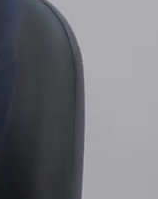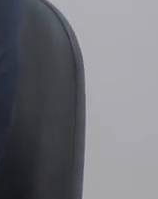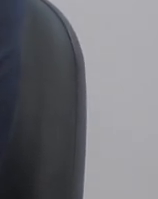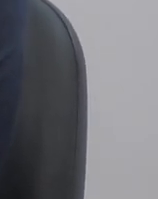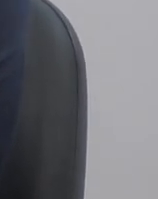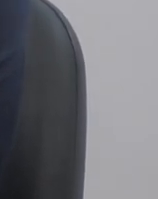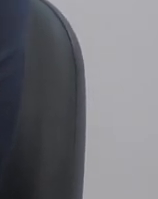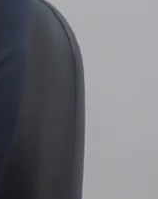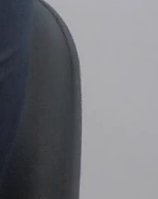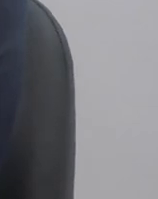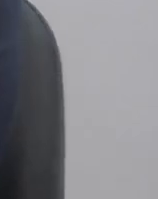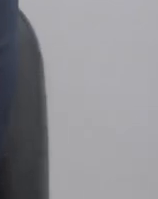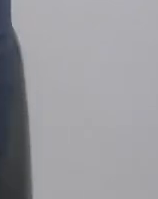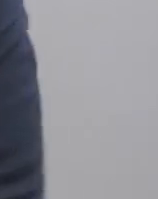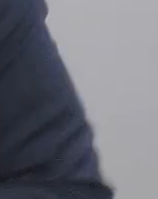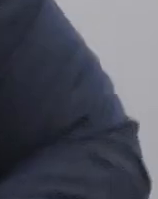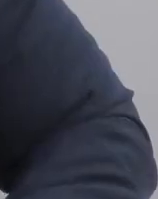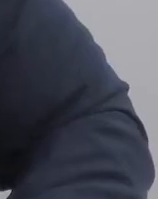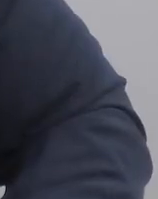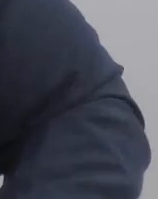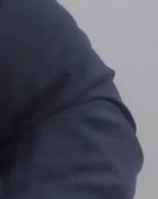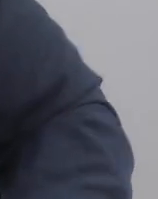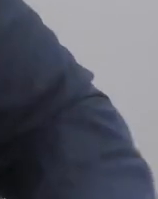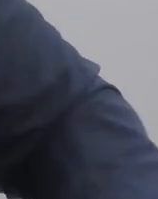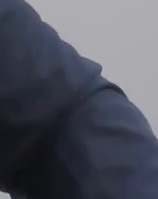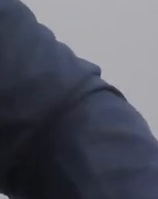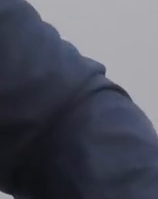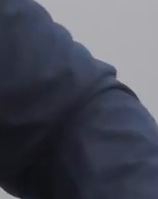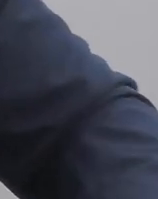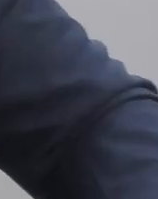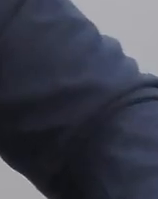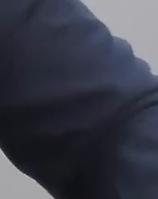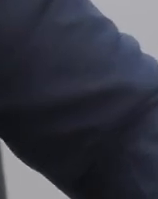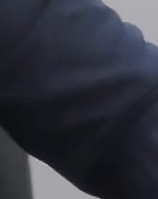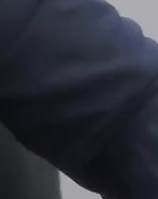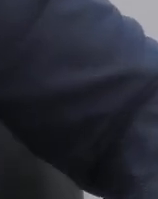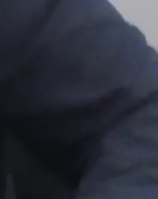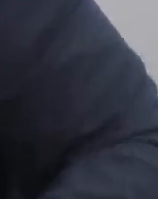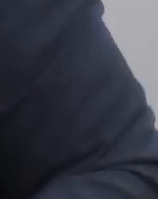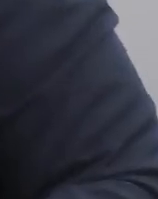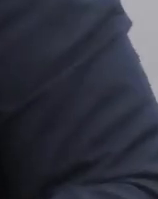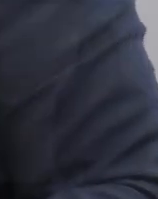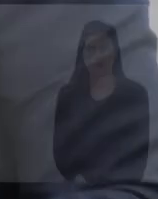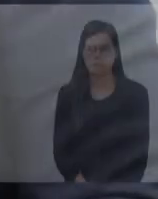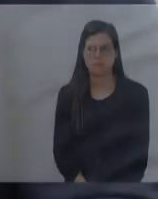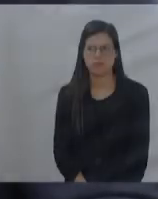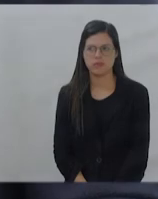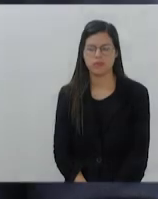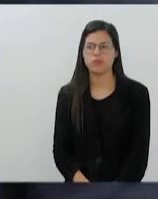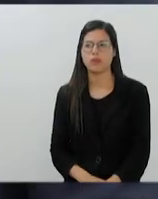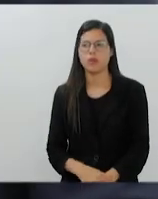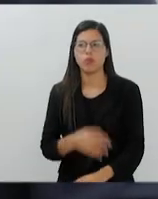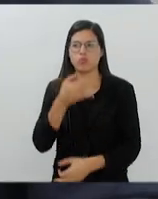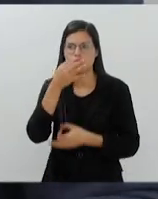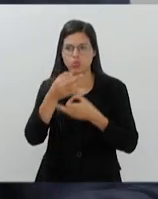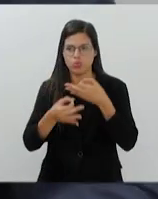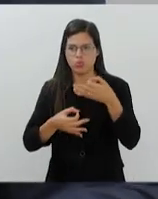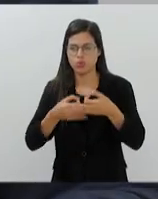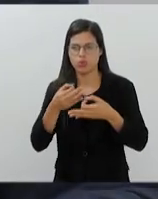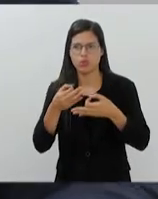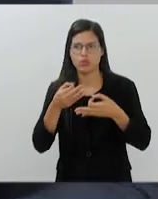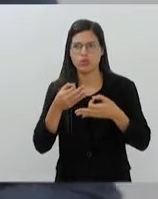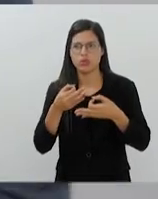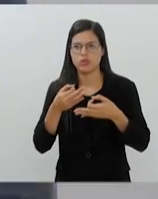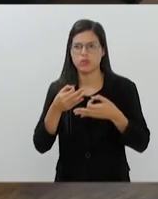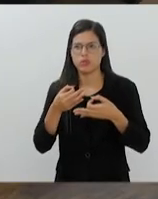pertinente falar isso ah não já passou 10 anos já PR escreveu o que ele falou é eu Eu honestamente sugiro a senhora que deve ser uma